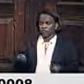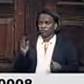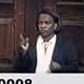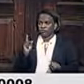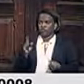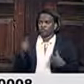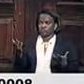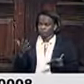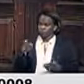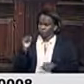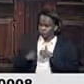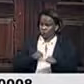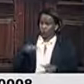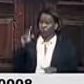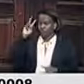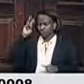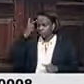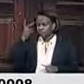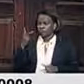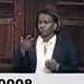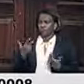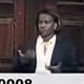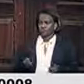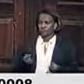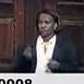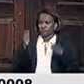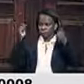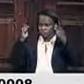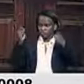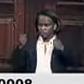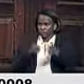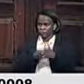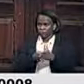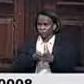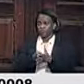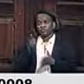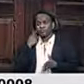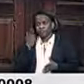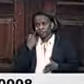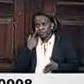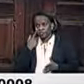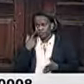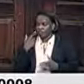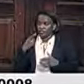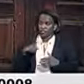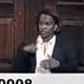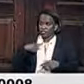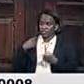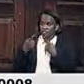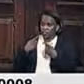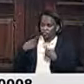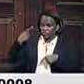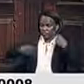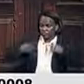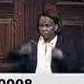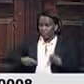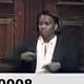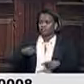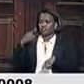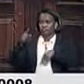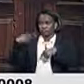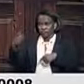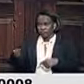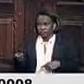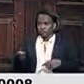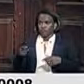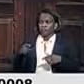É bom que se frise. Mas houve uma expressiva manifestação e vamos ver se há um debate sobre isto e,